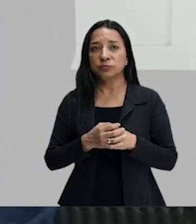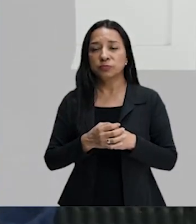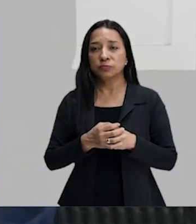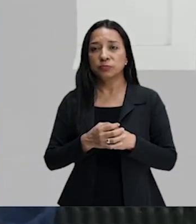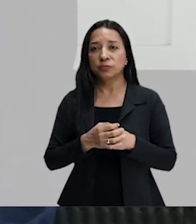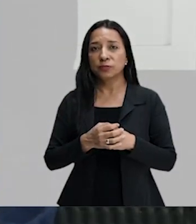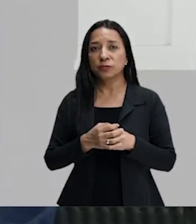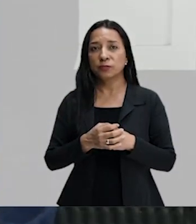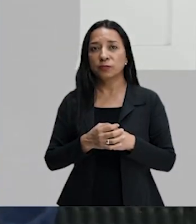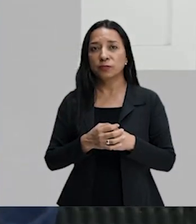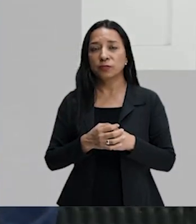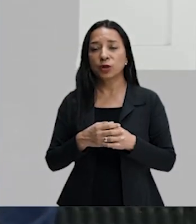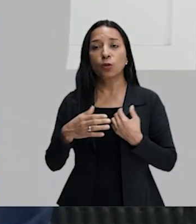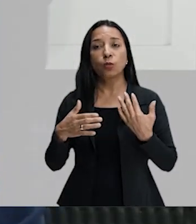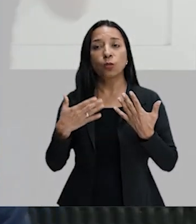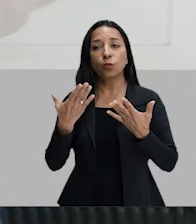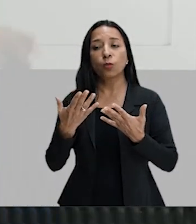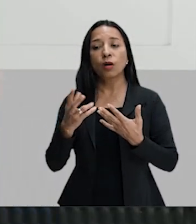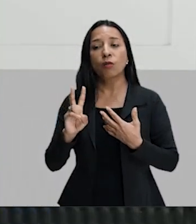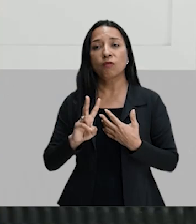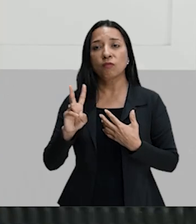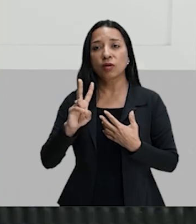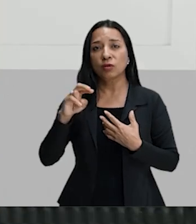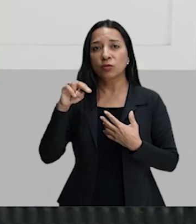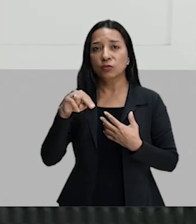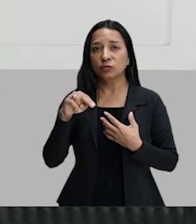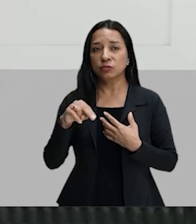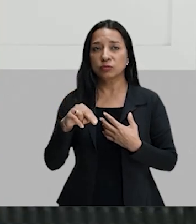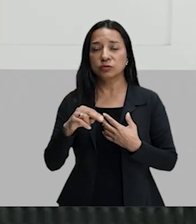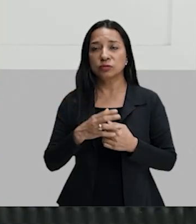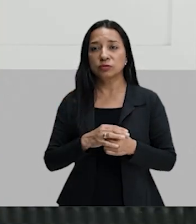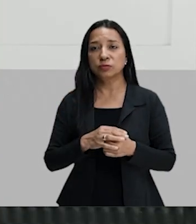para qual valor de n,